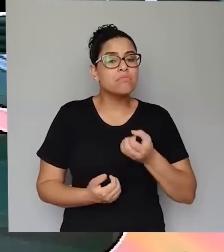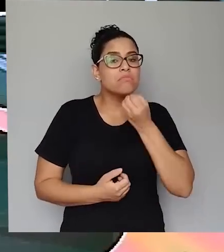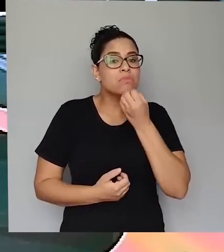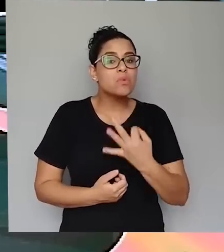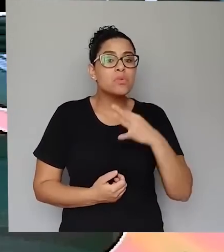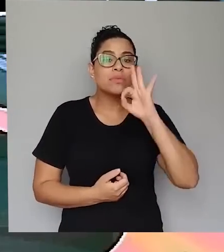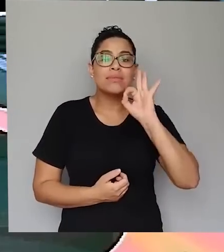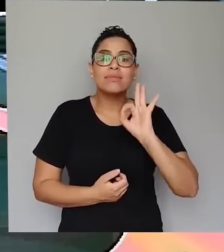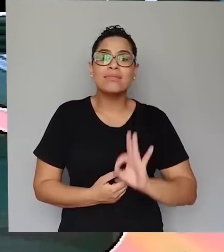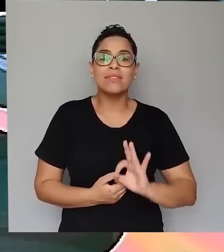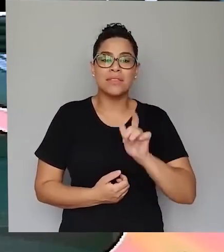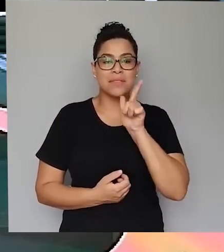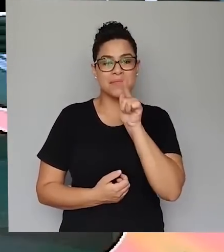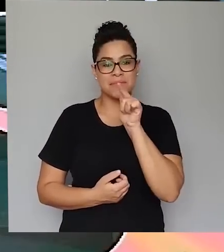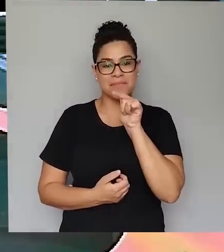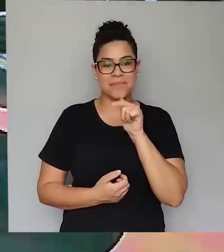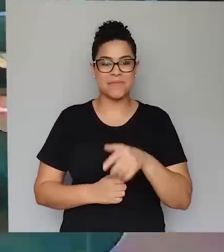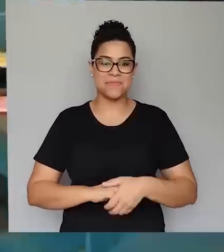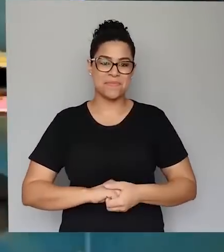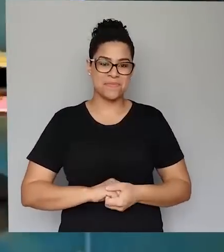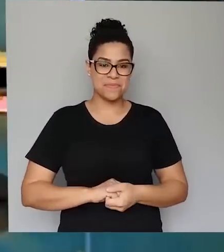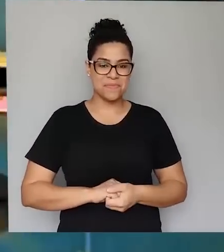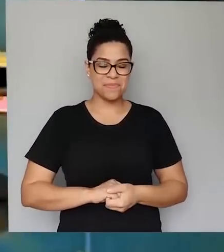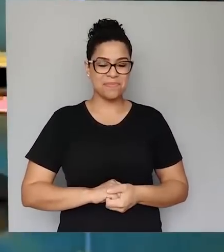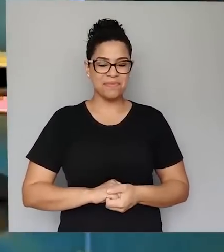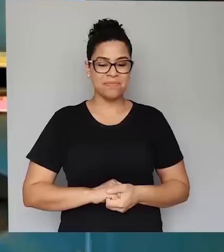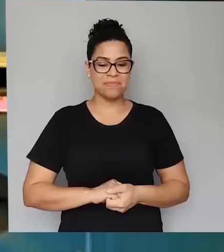usando corretamente a nossa water.